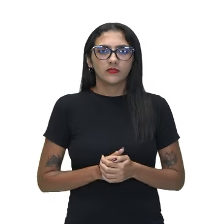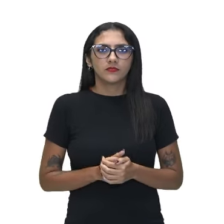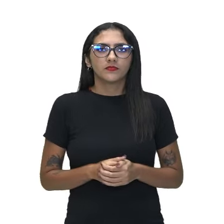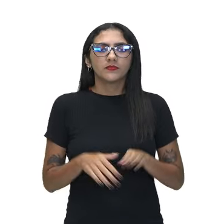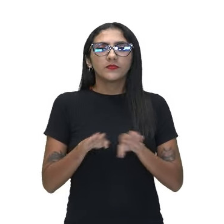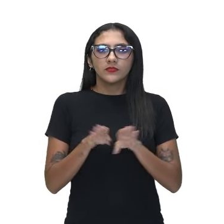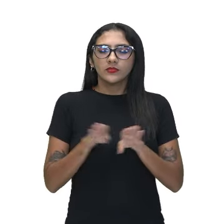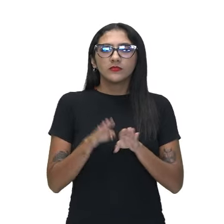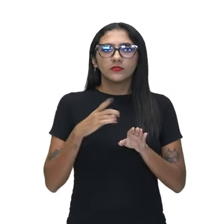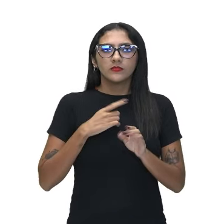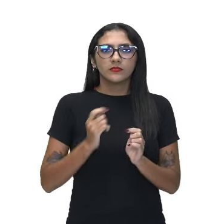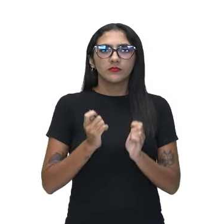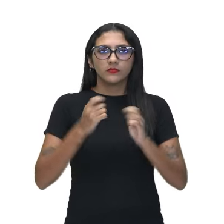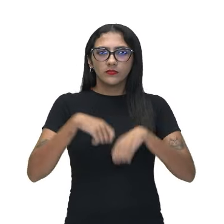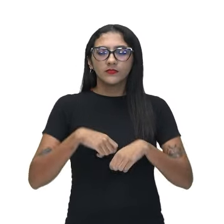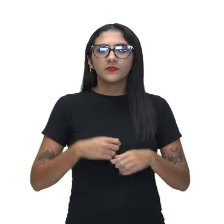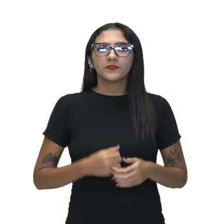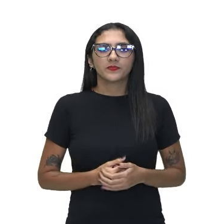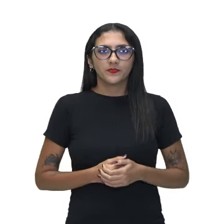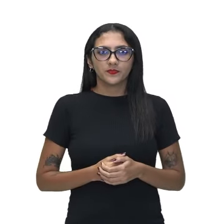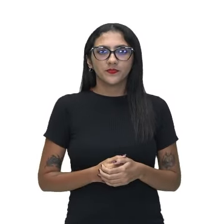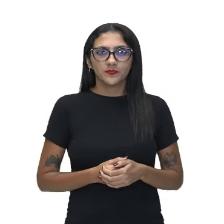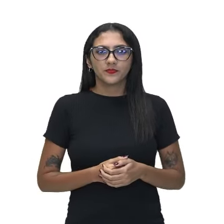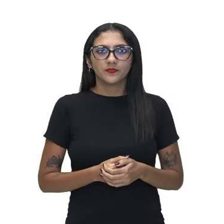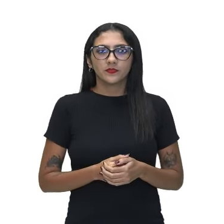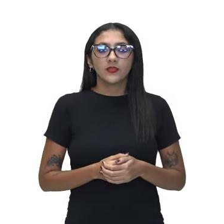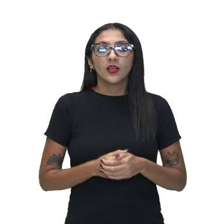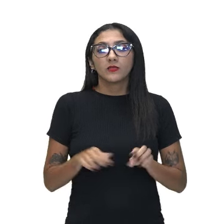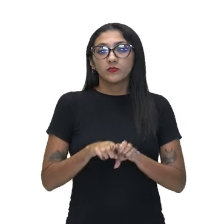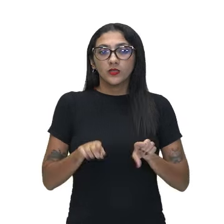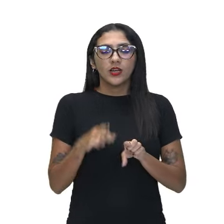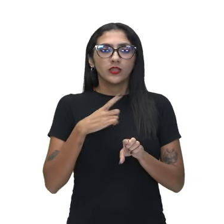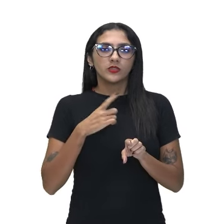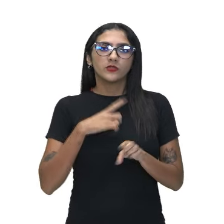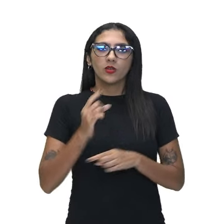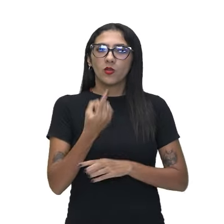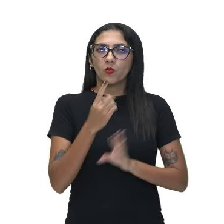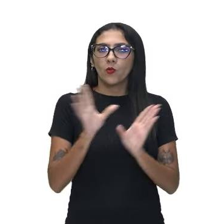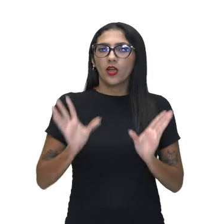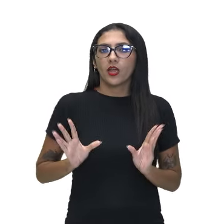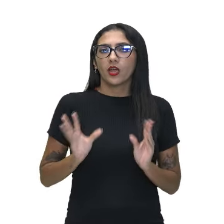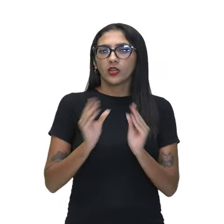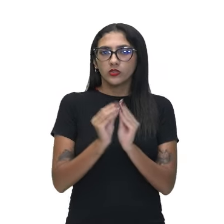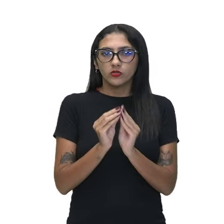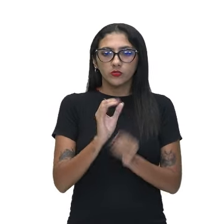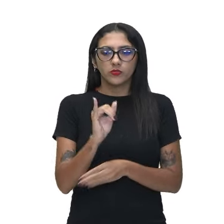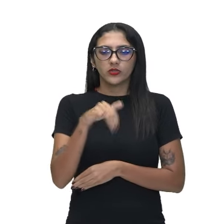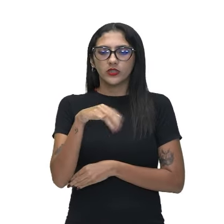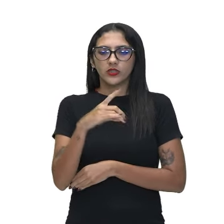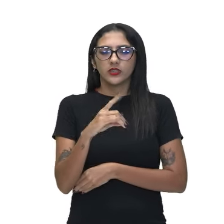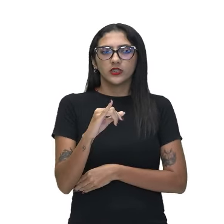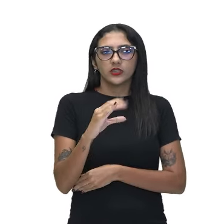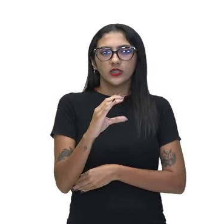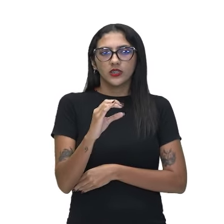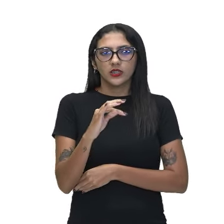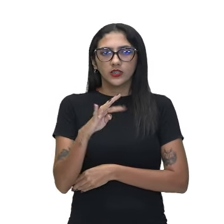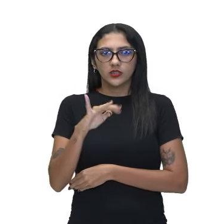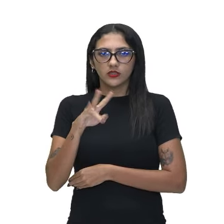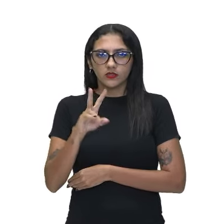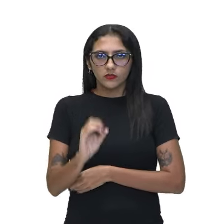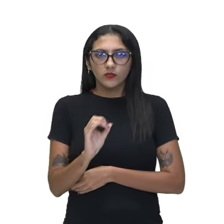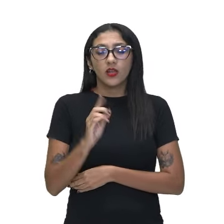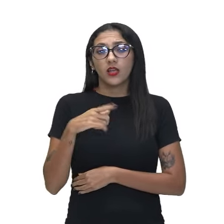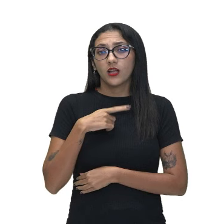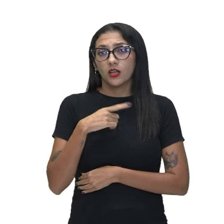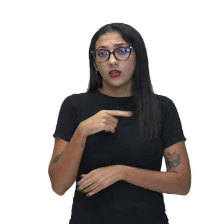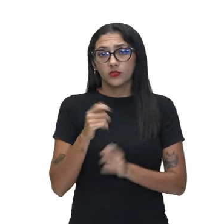bom, gente? Então, nós vamos ter um resumo que nós chamamos de resumo indicativo, que é aquele que, por meio